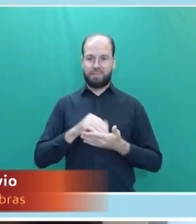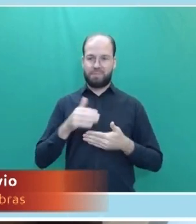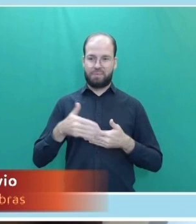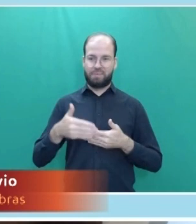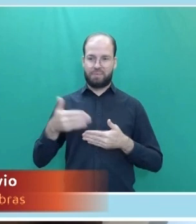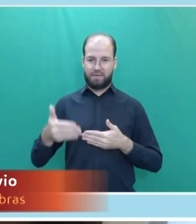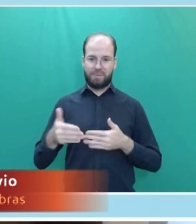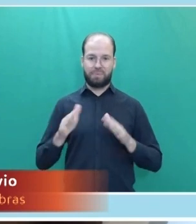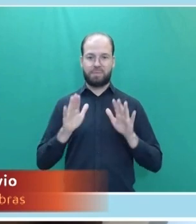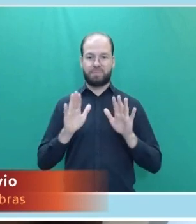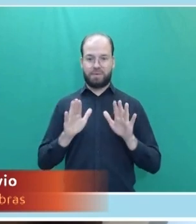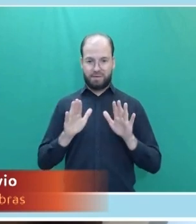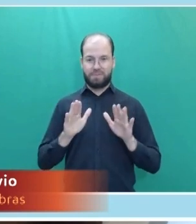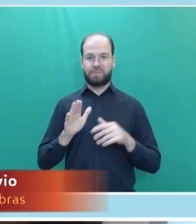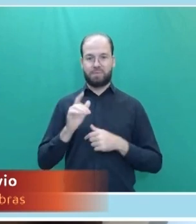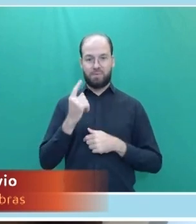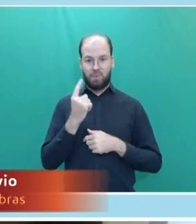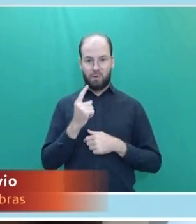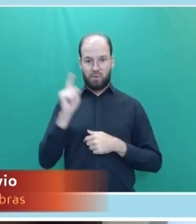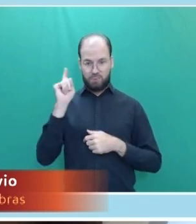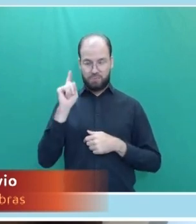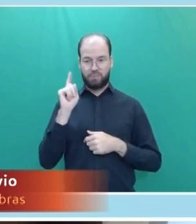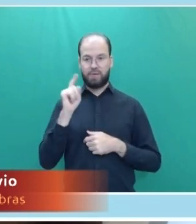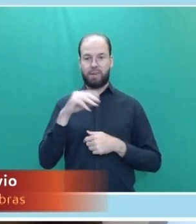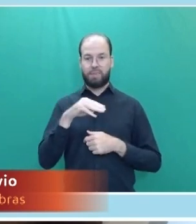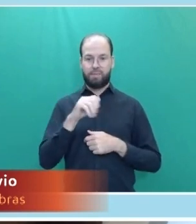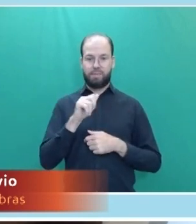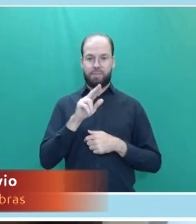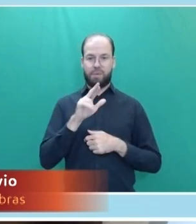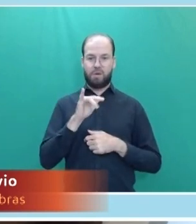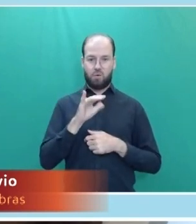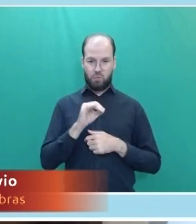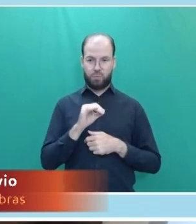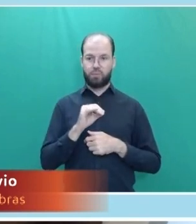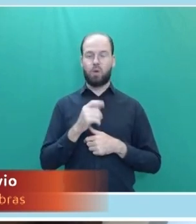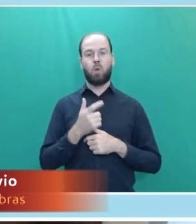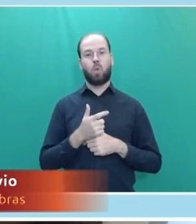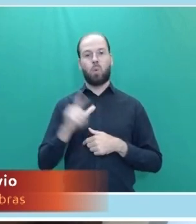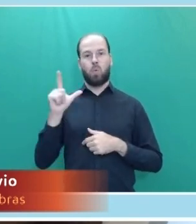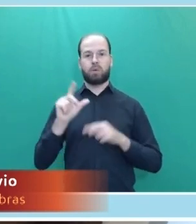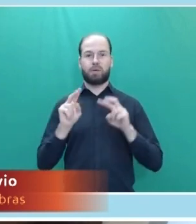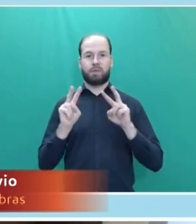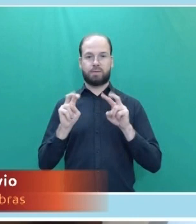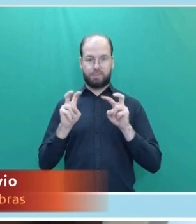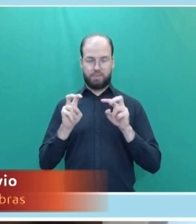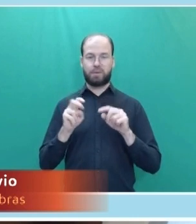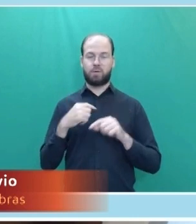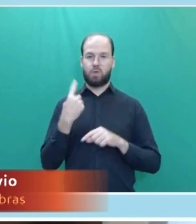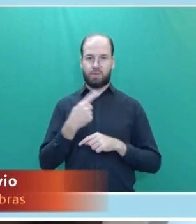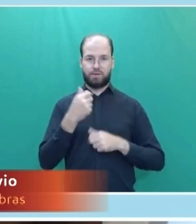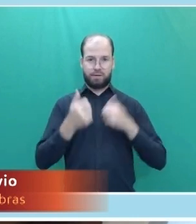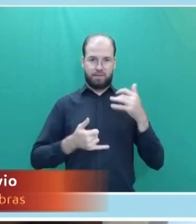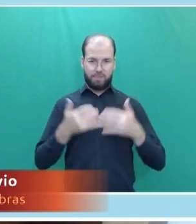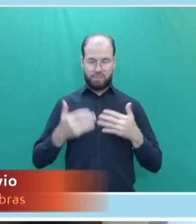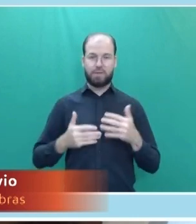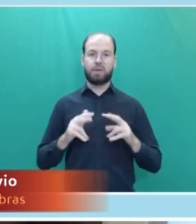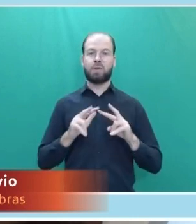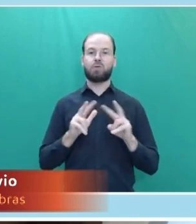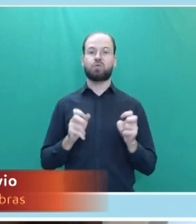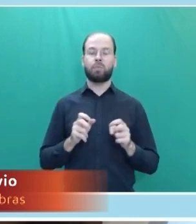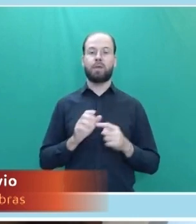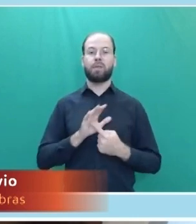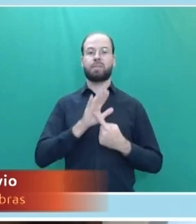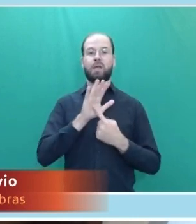assuntos. Sim. Mas só para passar uma última palavra para o Mário, claro. De uma outra questão que a gente também tratou no começo, que é a questão das